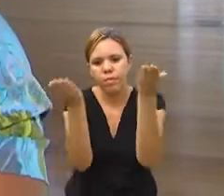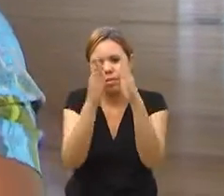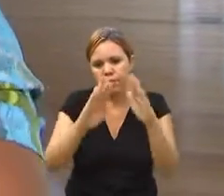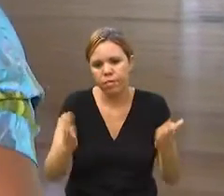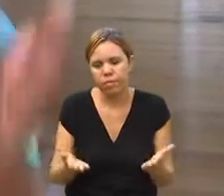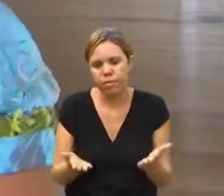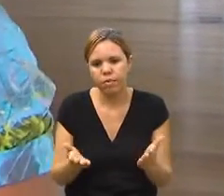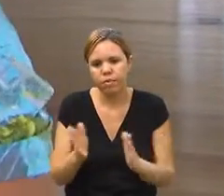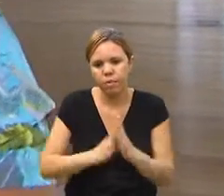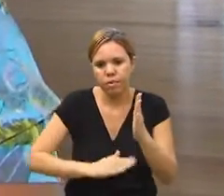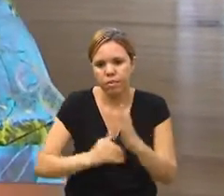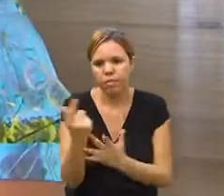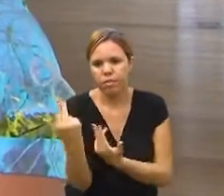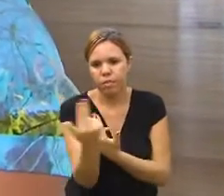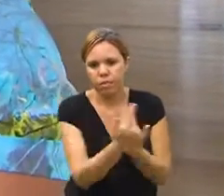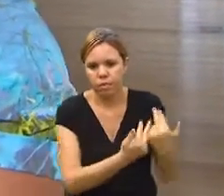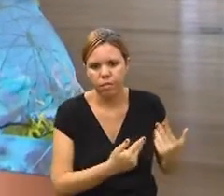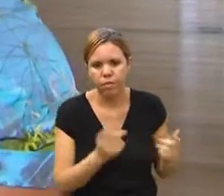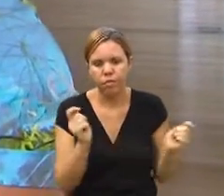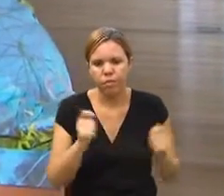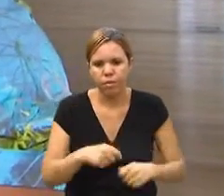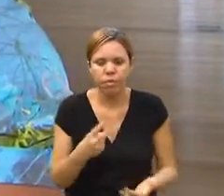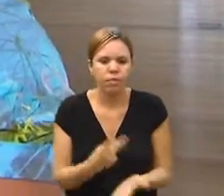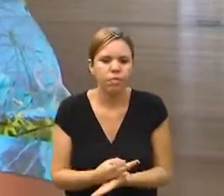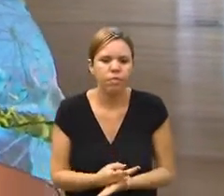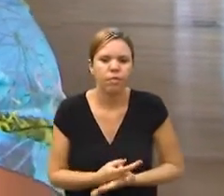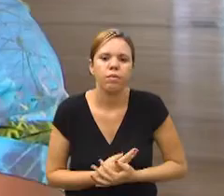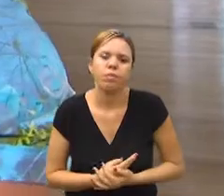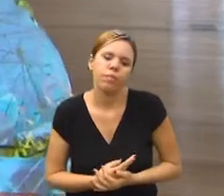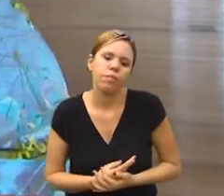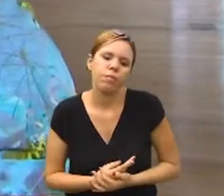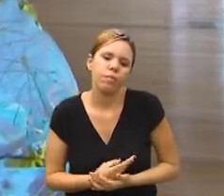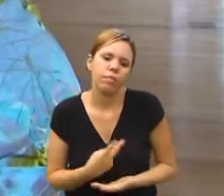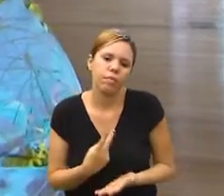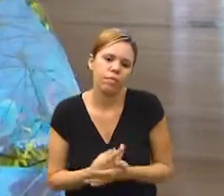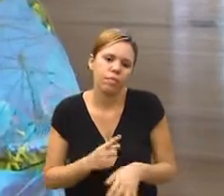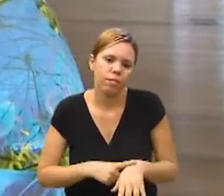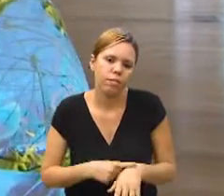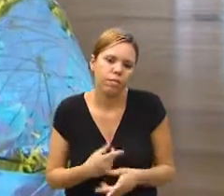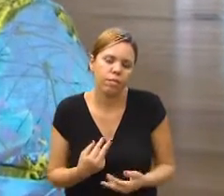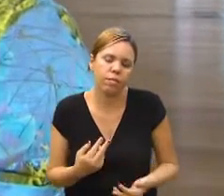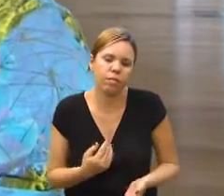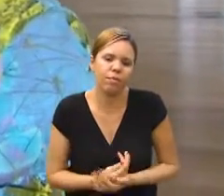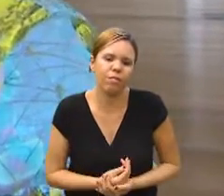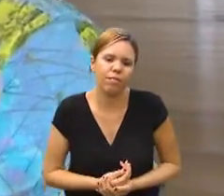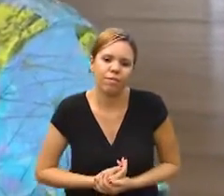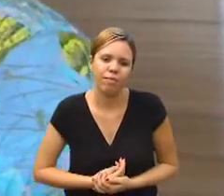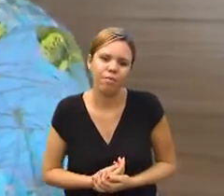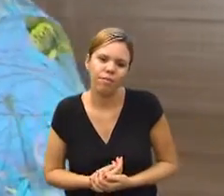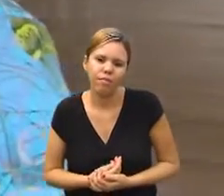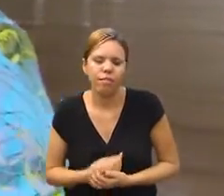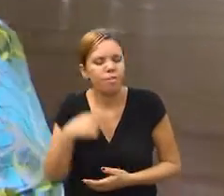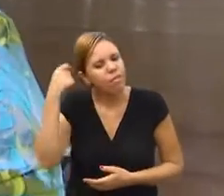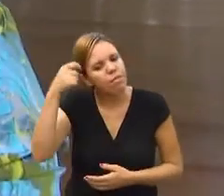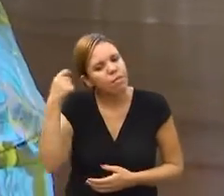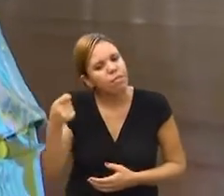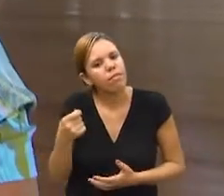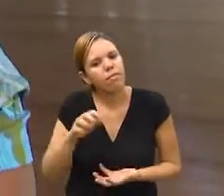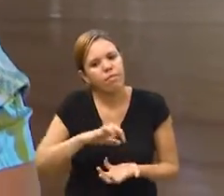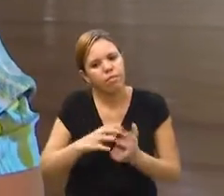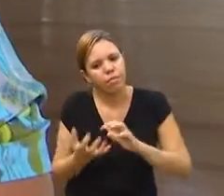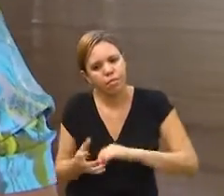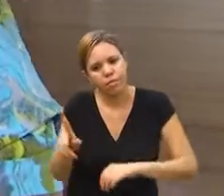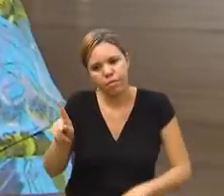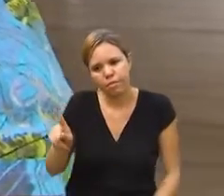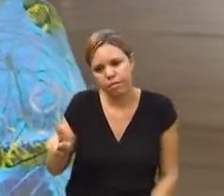pintura podem ser a mesma coisa e ao mesmo tempo serem a mesma coisa. Falei artista plástico, mas tem outro nome também,